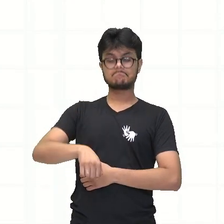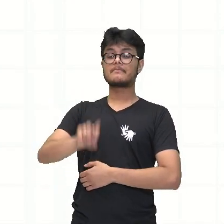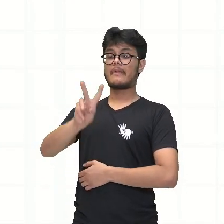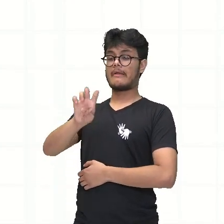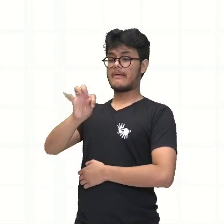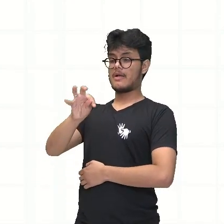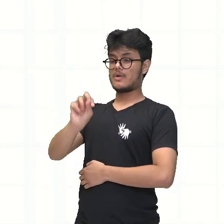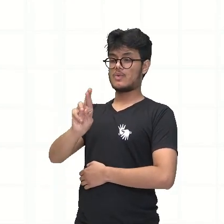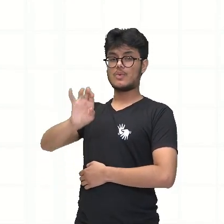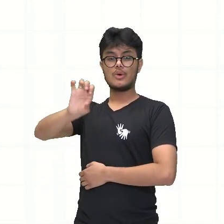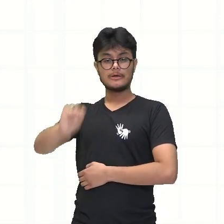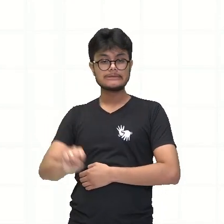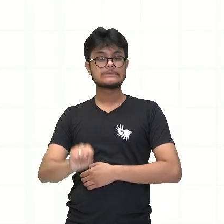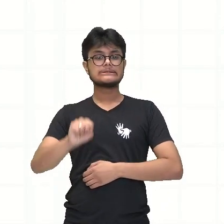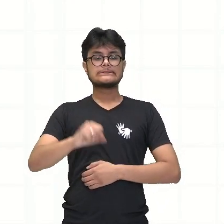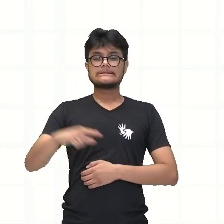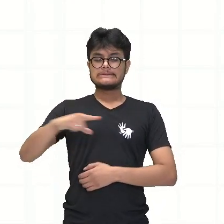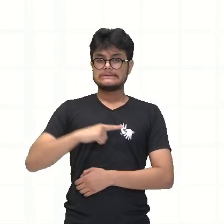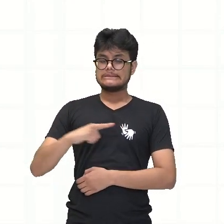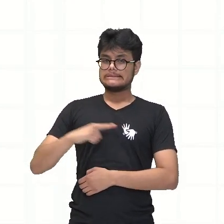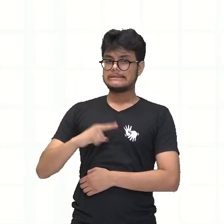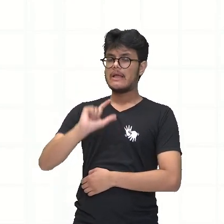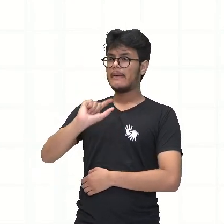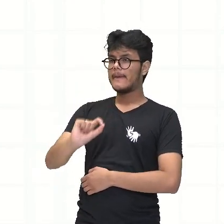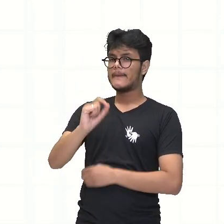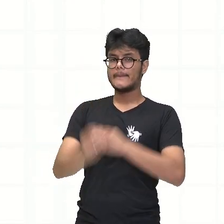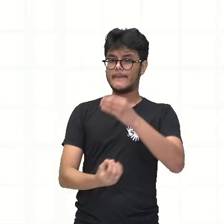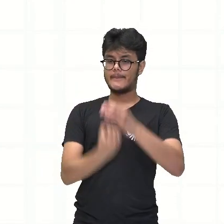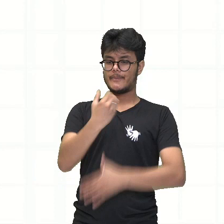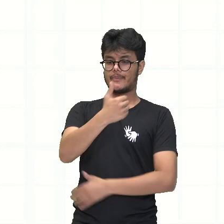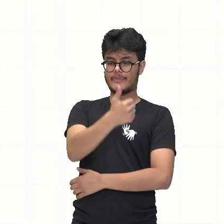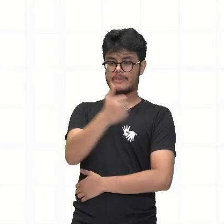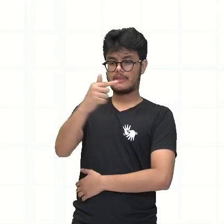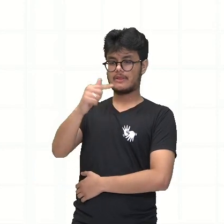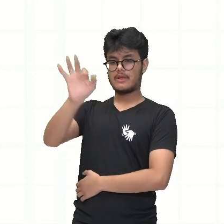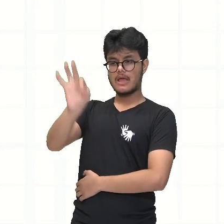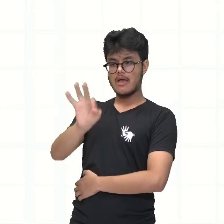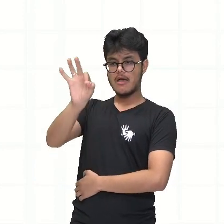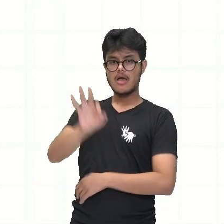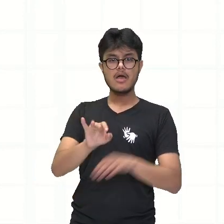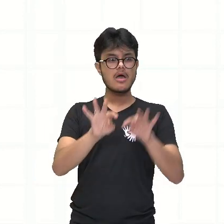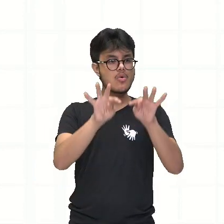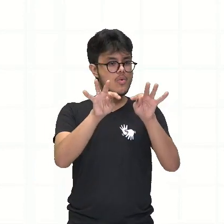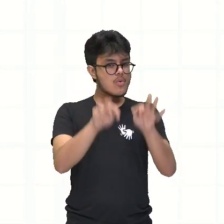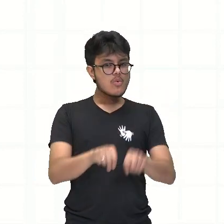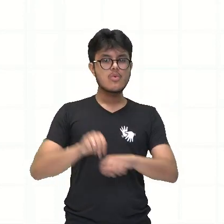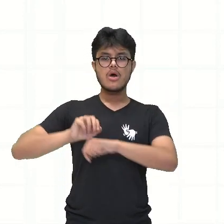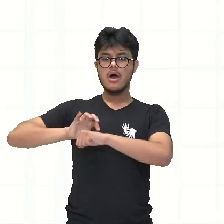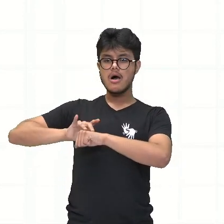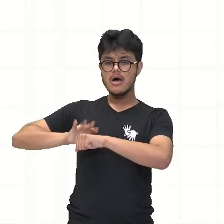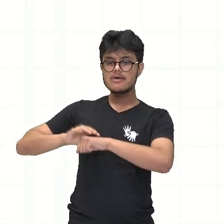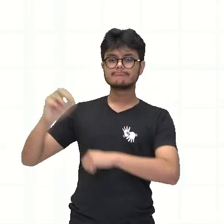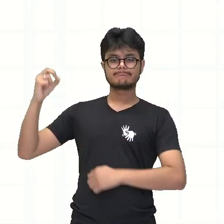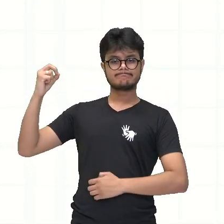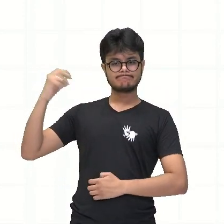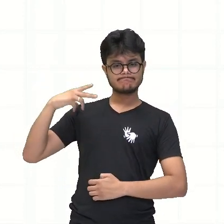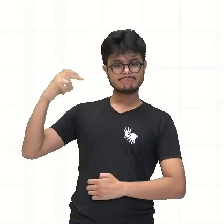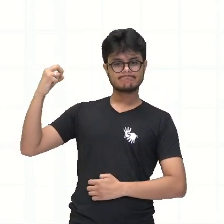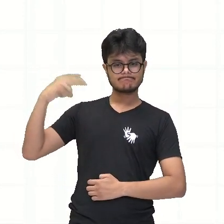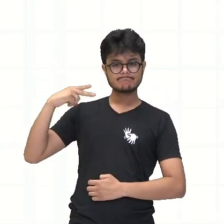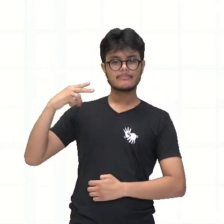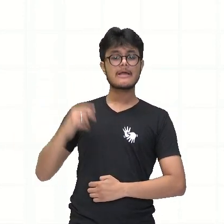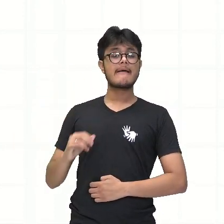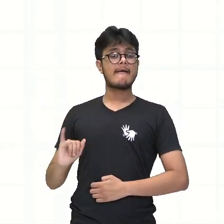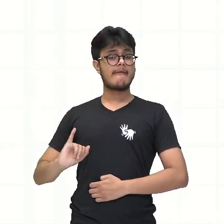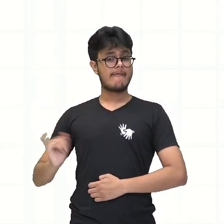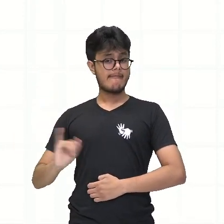são responsáveis por mais de 17% de todas as doenças que são infecciosas,